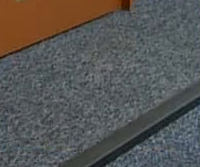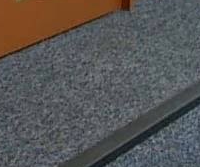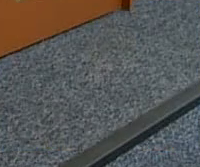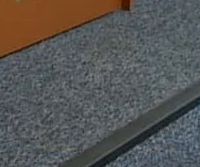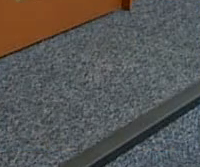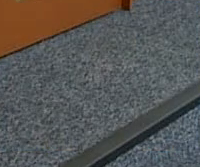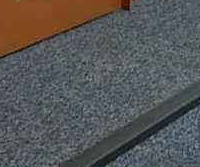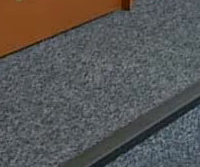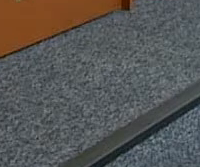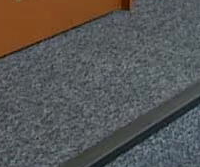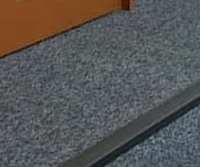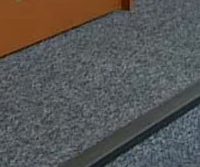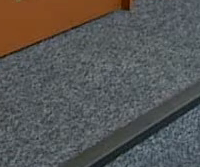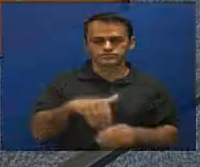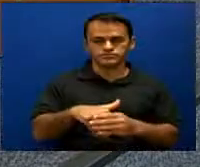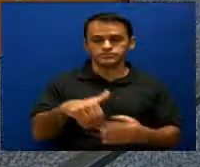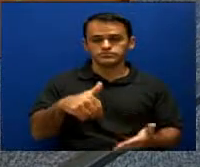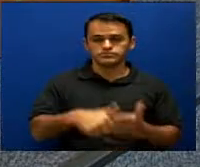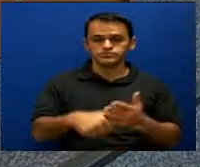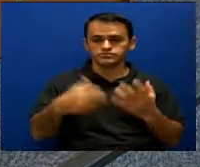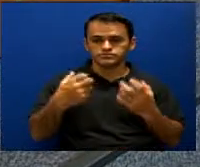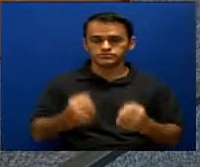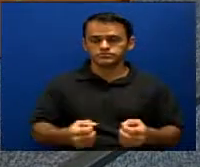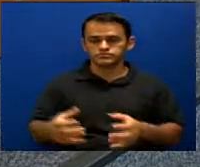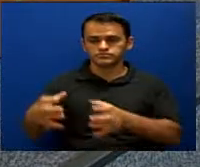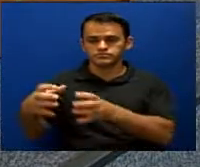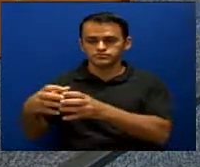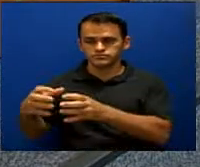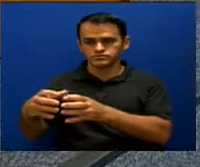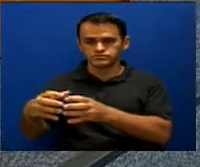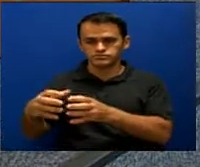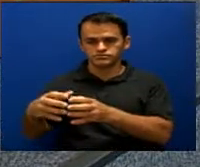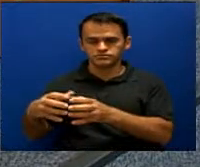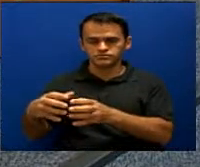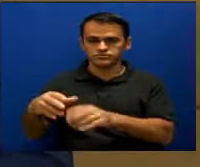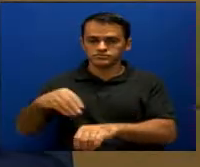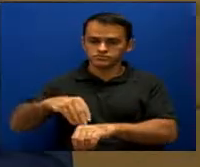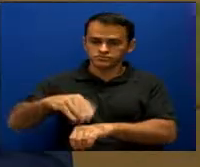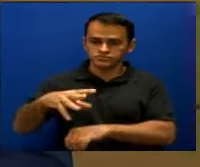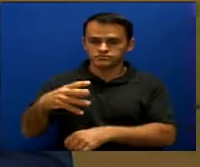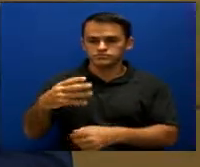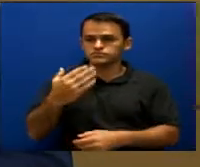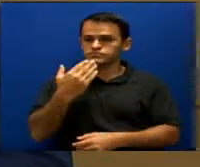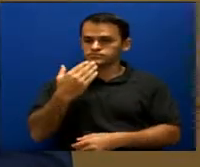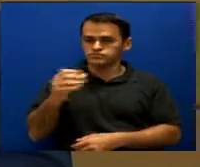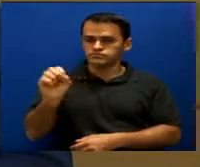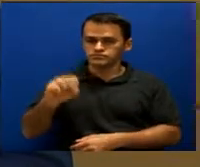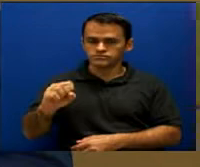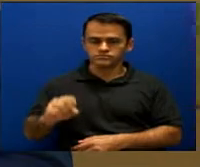O voto. Eu voto sim. A comissão orienta o voto sim. A vereadora Fernanda, voto não.